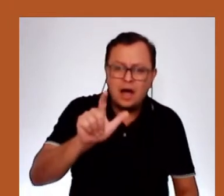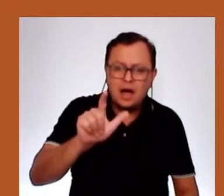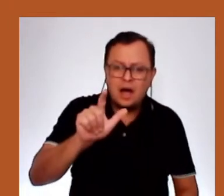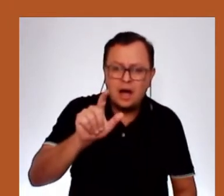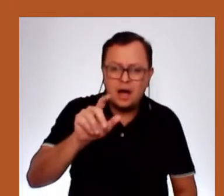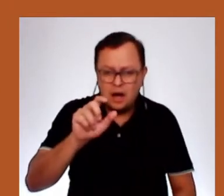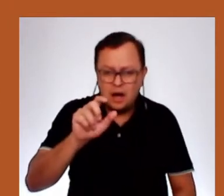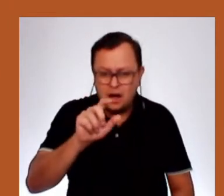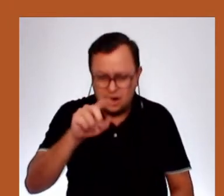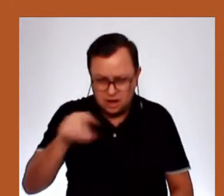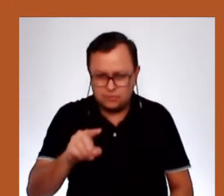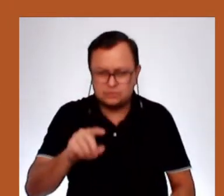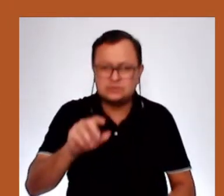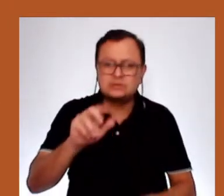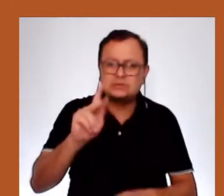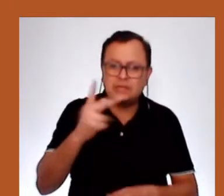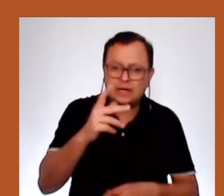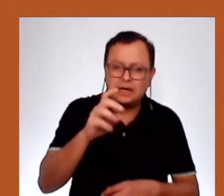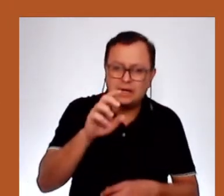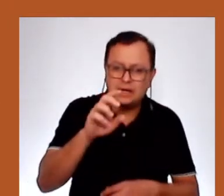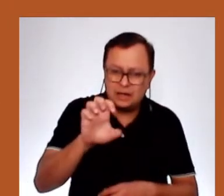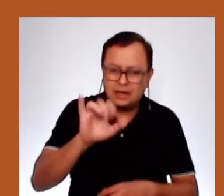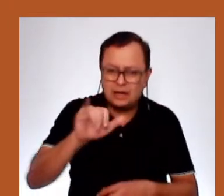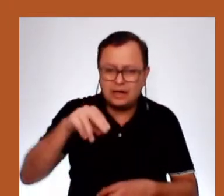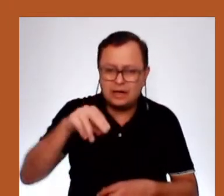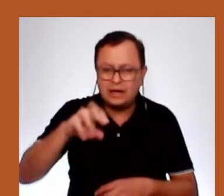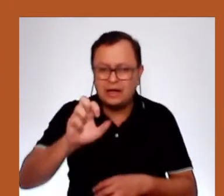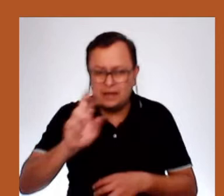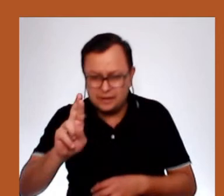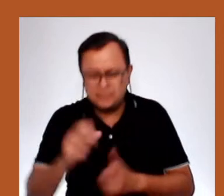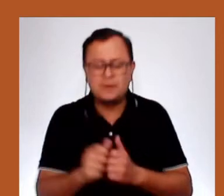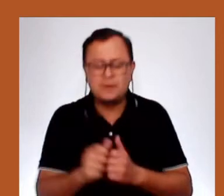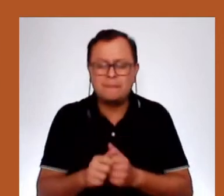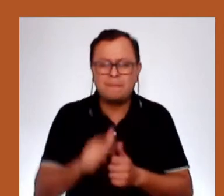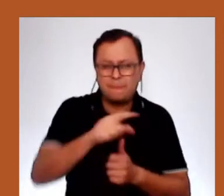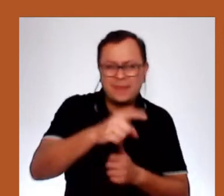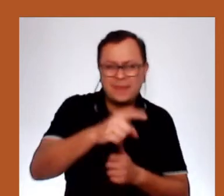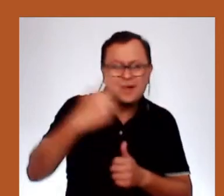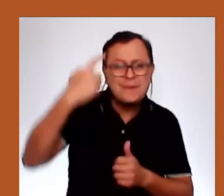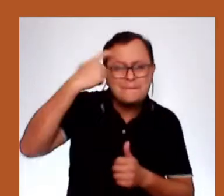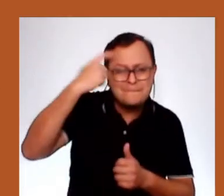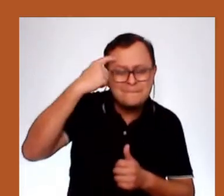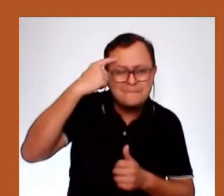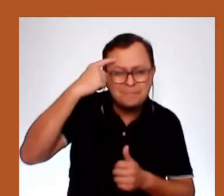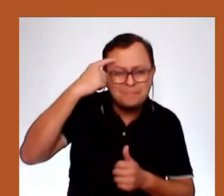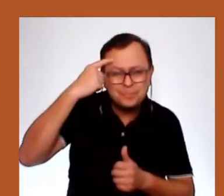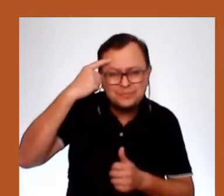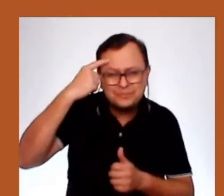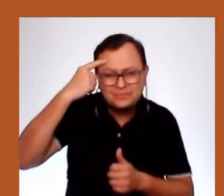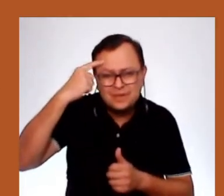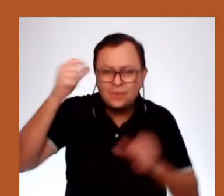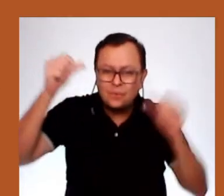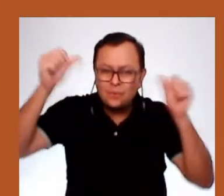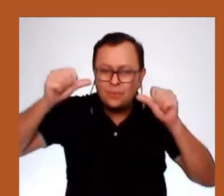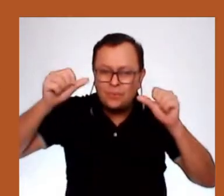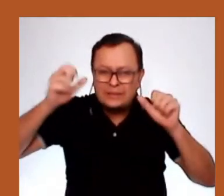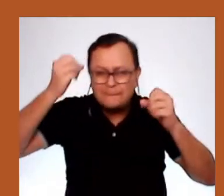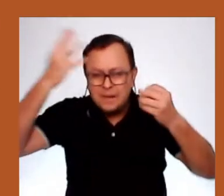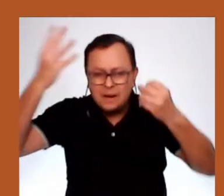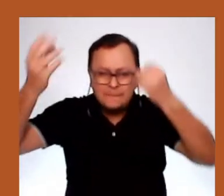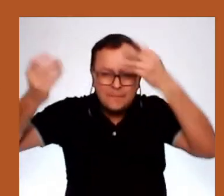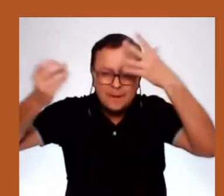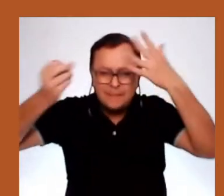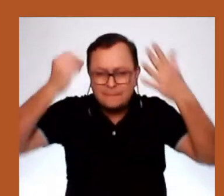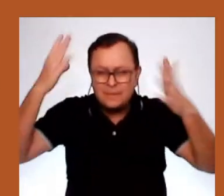mais longa em cuidados paliativos. Pois uma pessoa pode ficar de 15 a 20 anos tendo Alzheimer